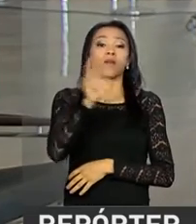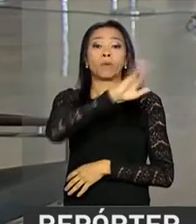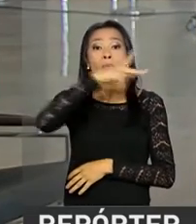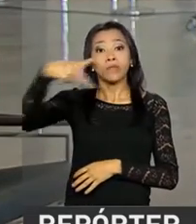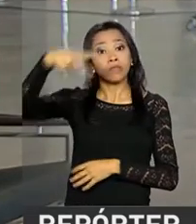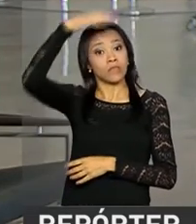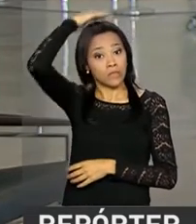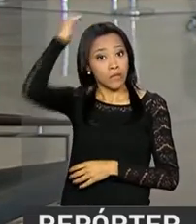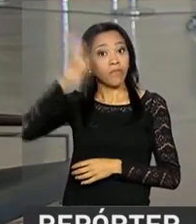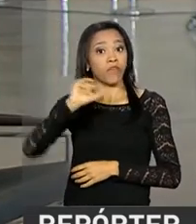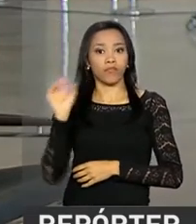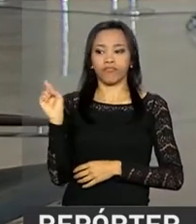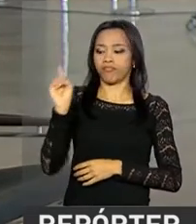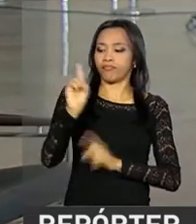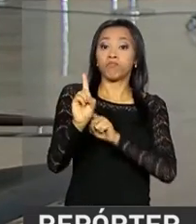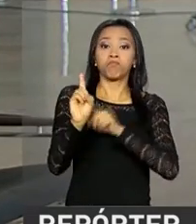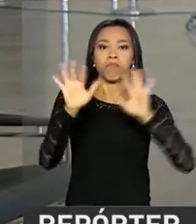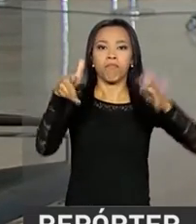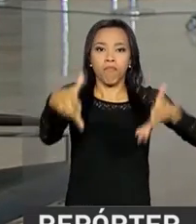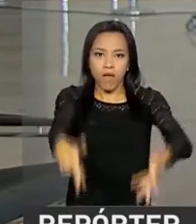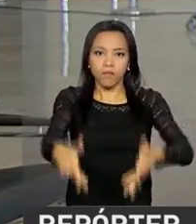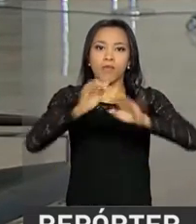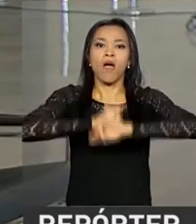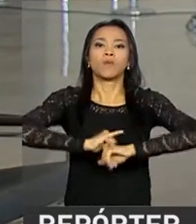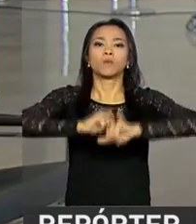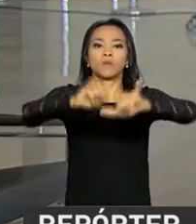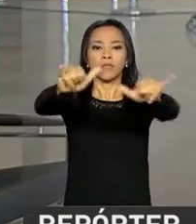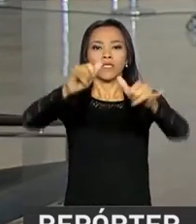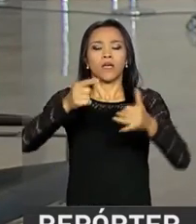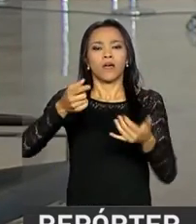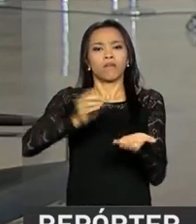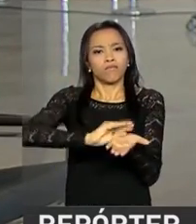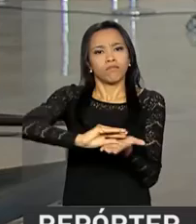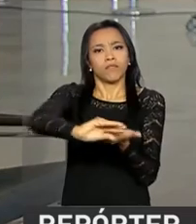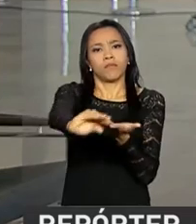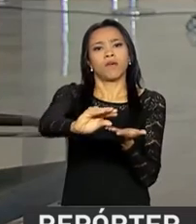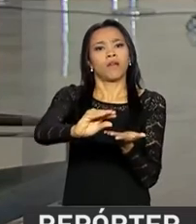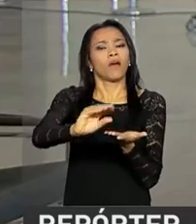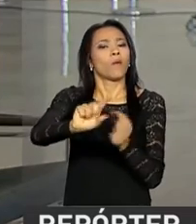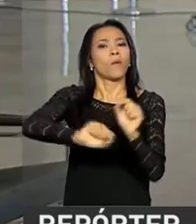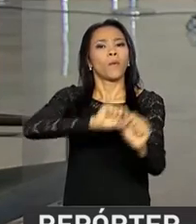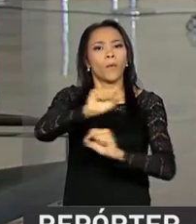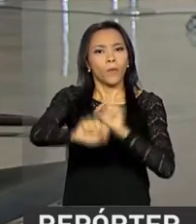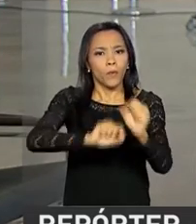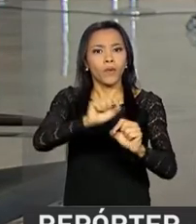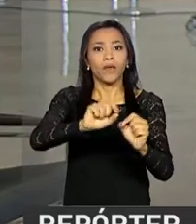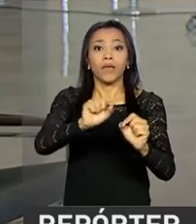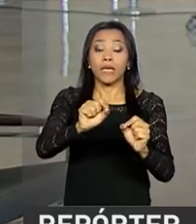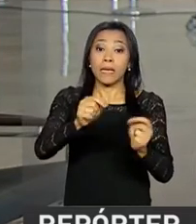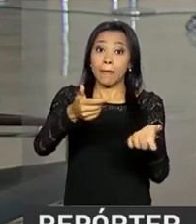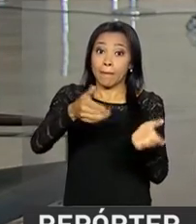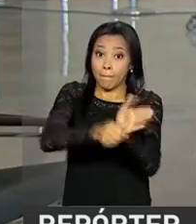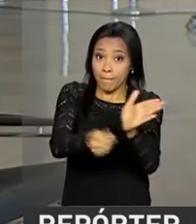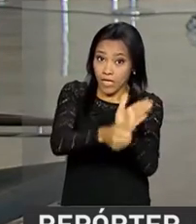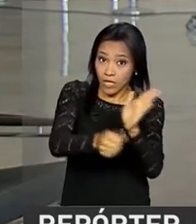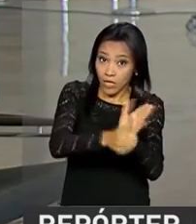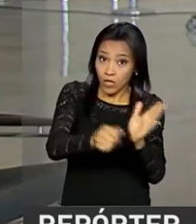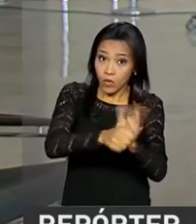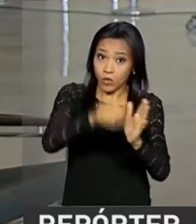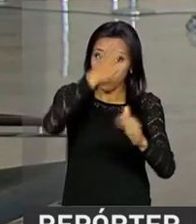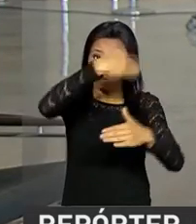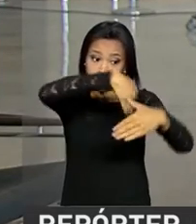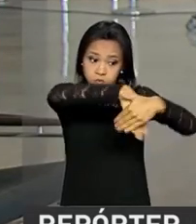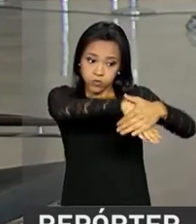Temer participe da cerimônia de anúncio de liberação de milho dos estoques do governo para venda